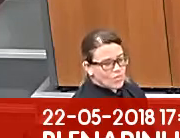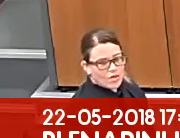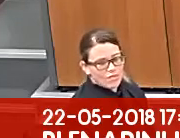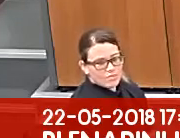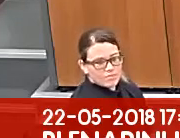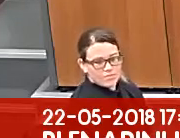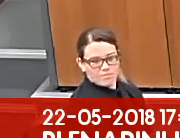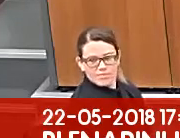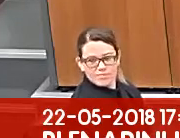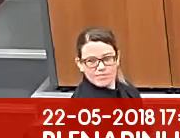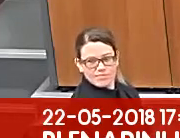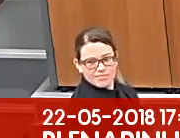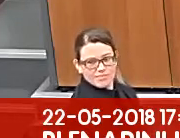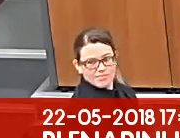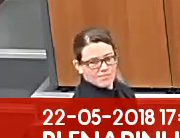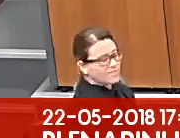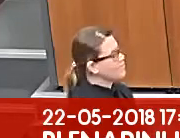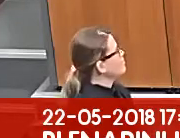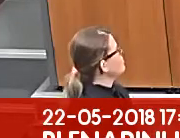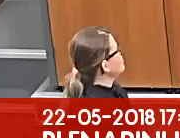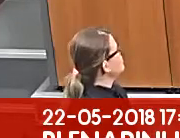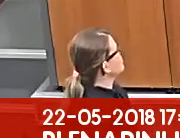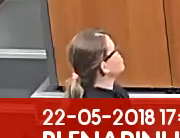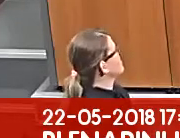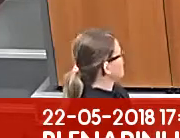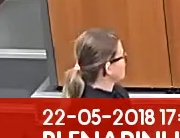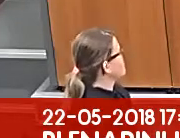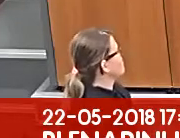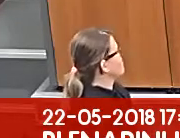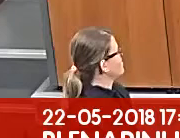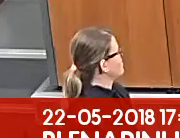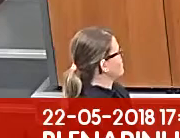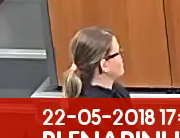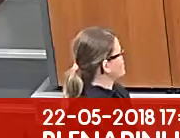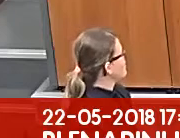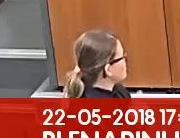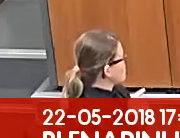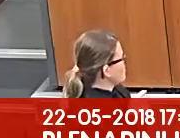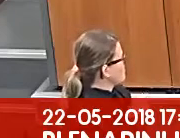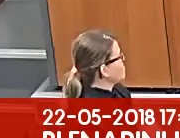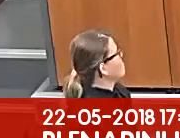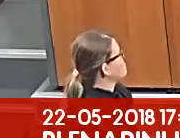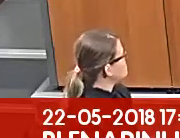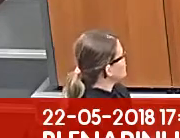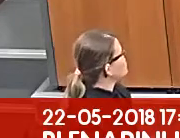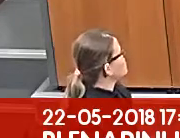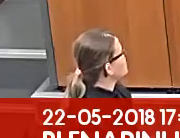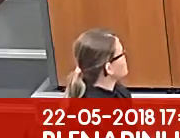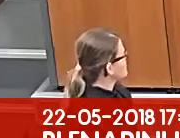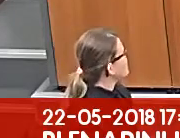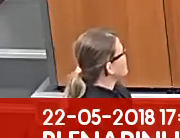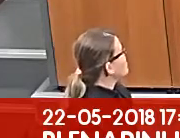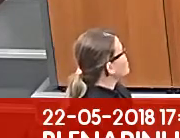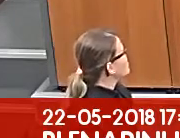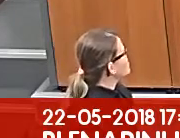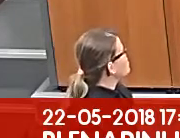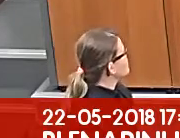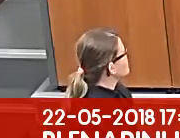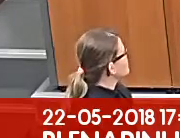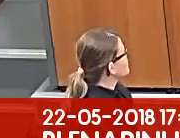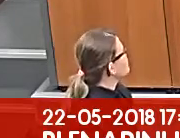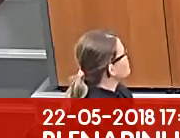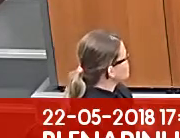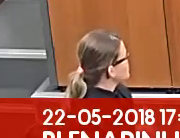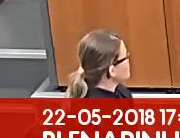a ética é em primeiro lugar. A gente acredita num bom trabalho, tanto do ouvinte, mas também de quem presta serviço, né, para facilitar a